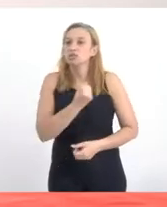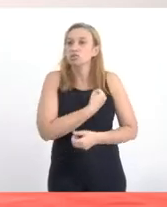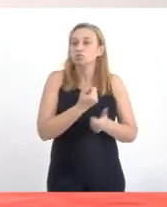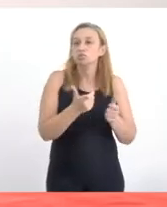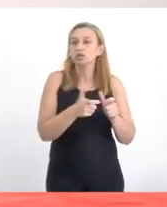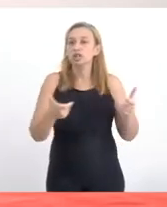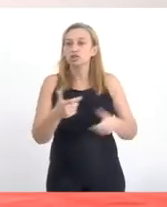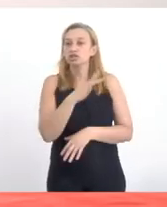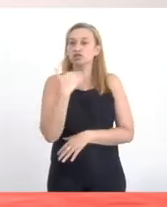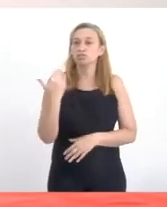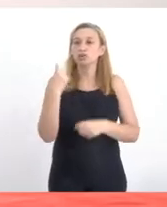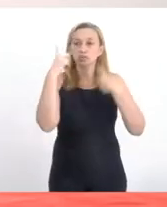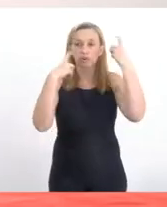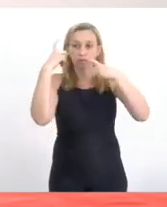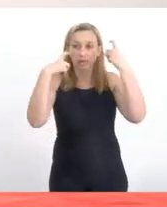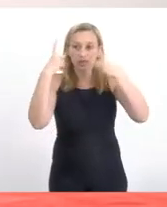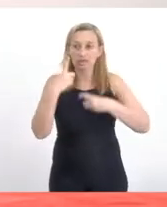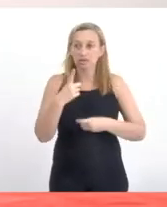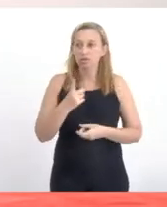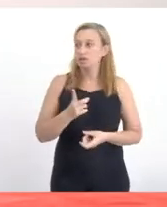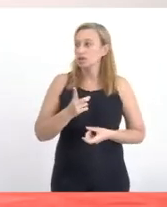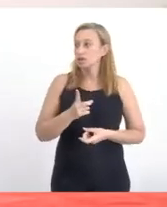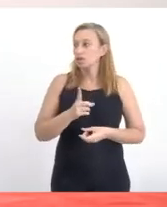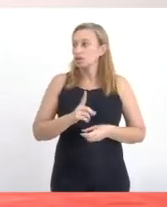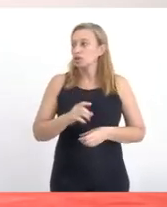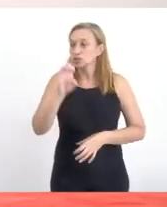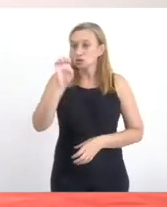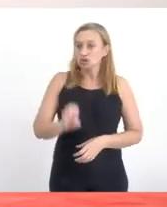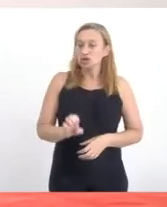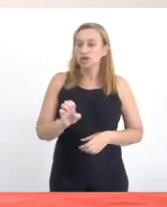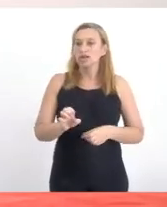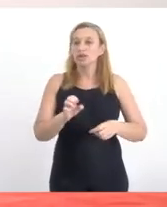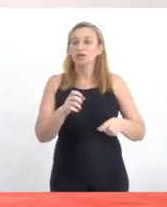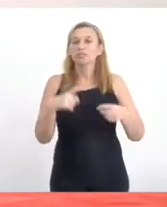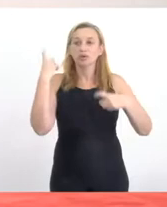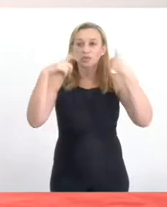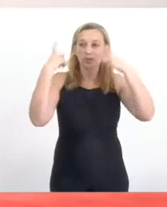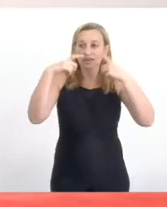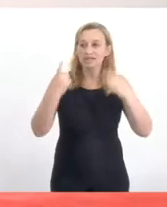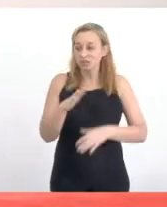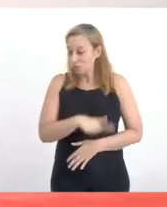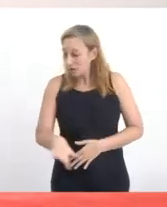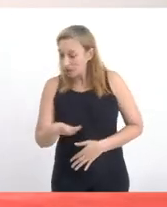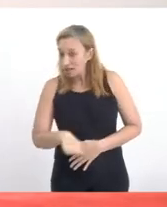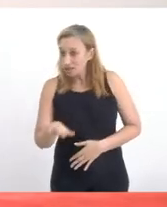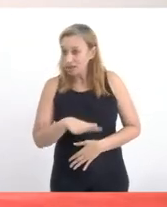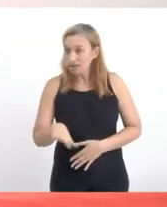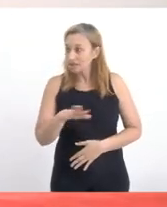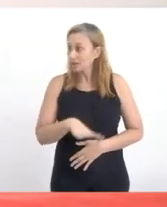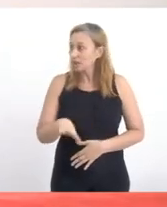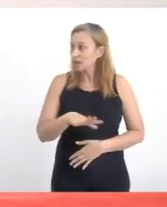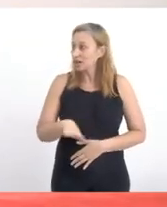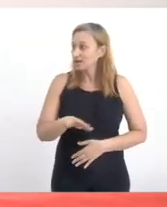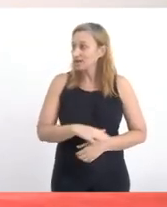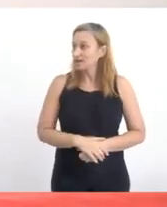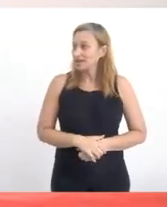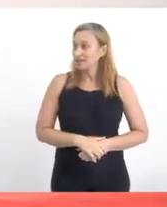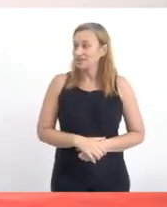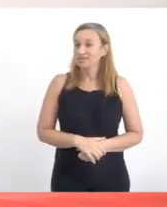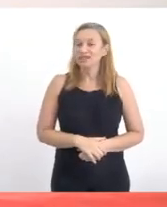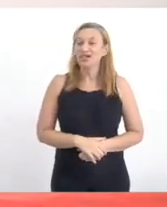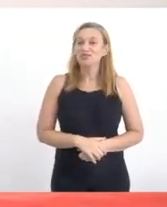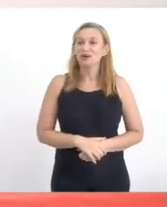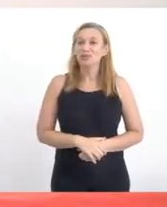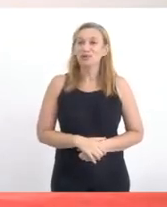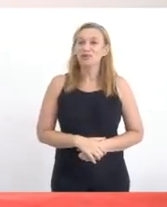enorme uma preocupação numa justificativa do Estado uma preocupação em com a criança né no aliciamento de crianças ao